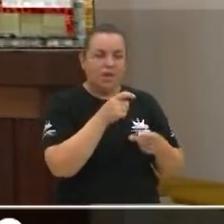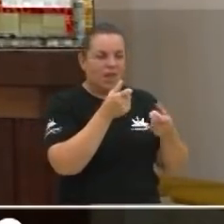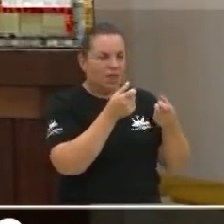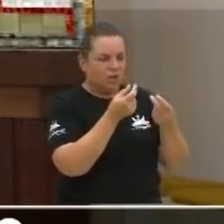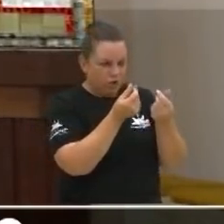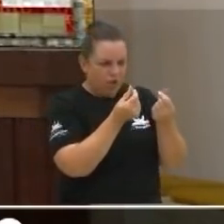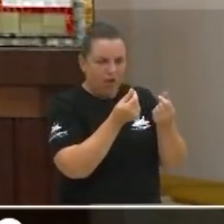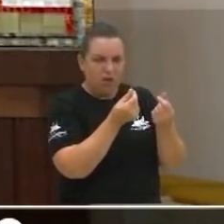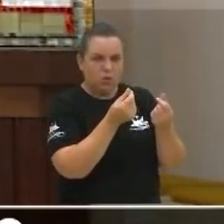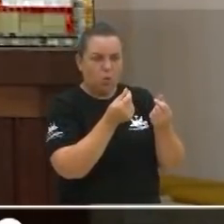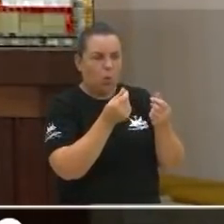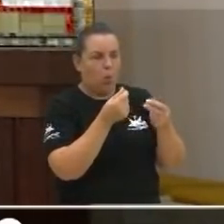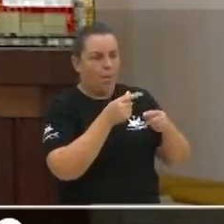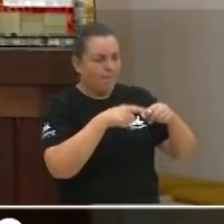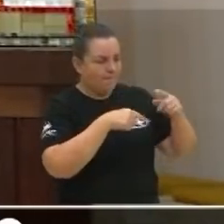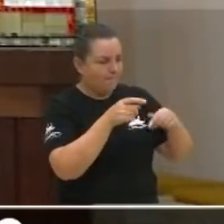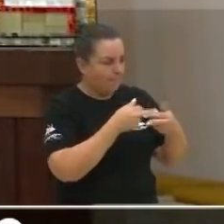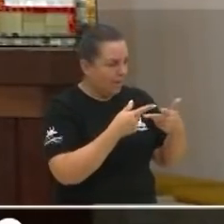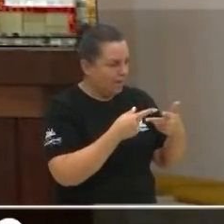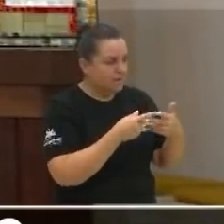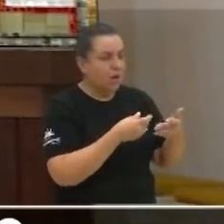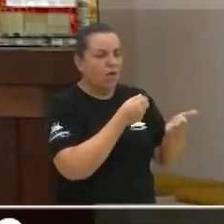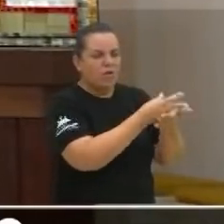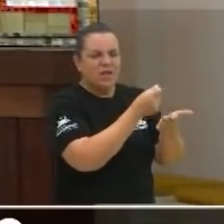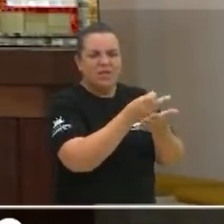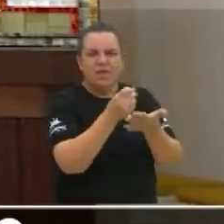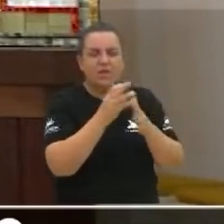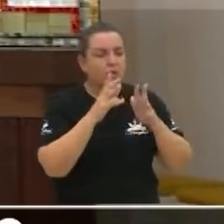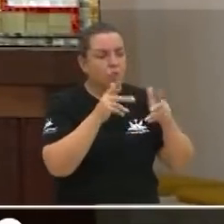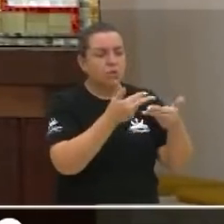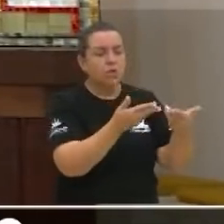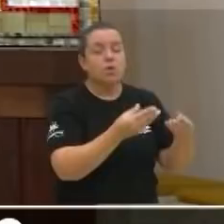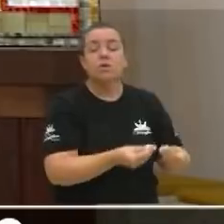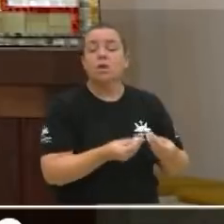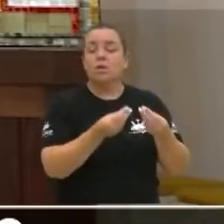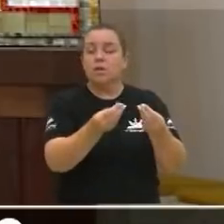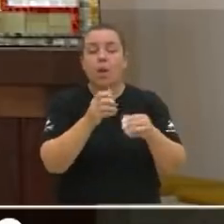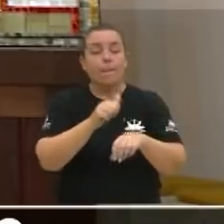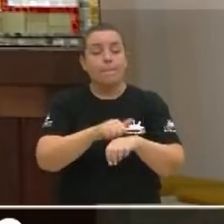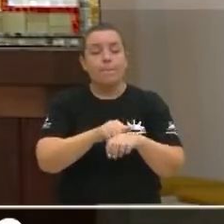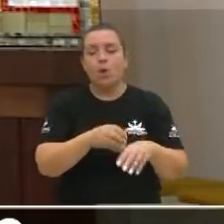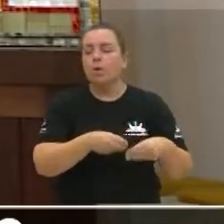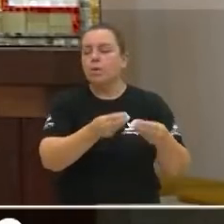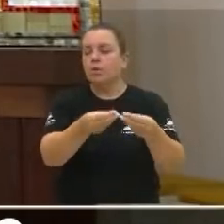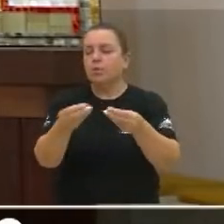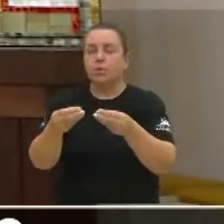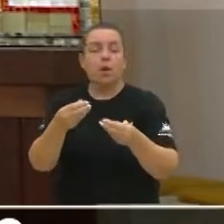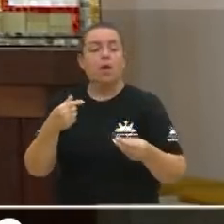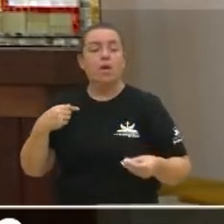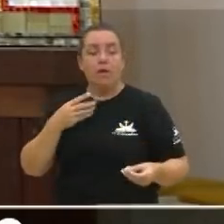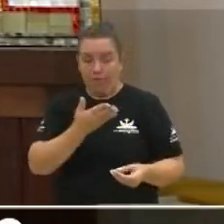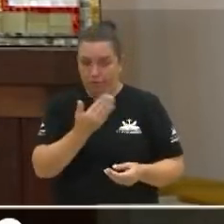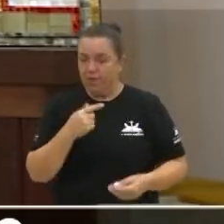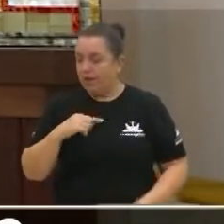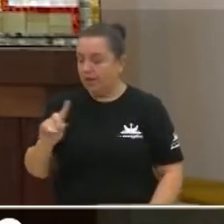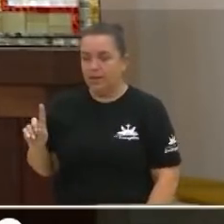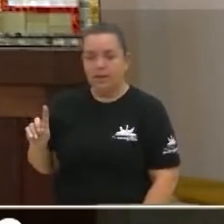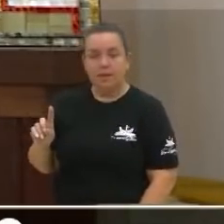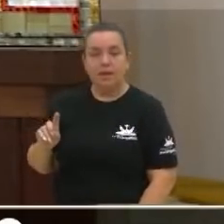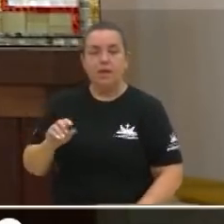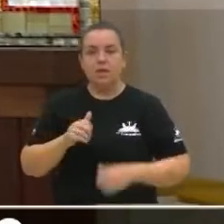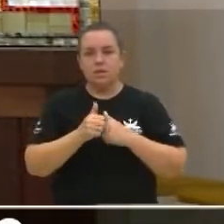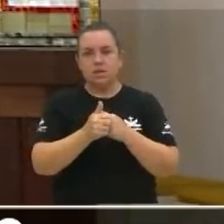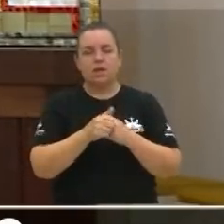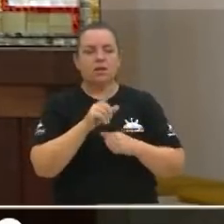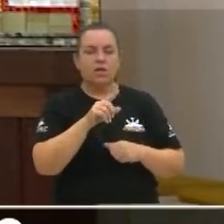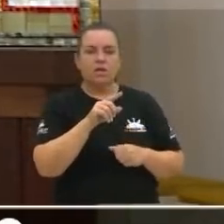tens entregam entregue aos pobres vem e me segue e ele